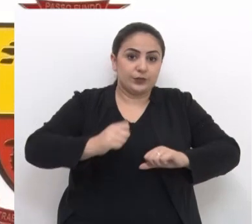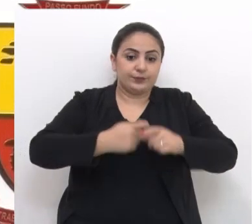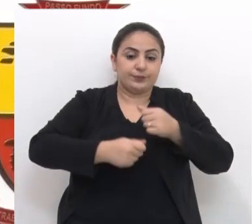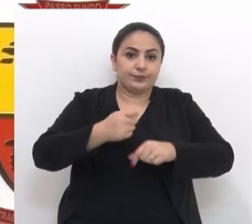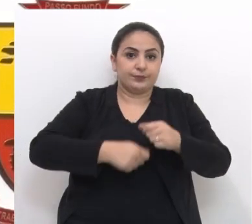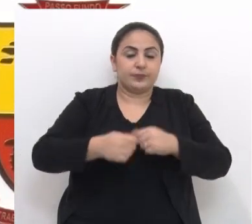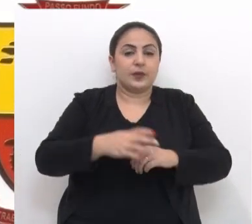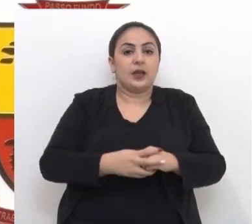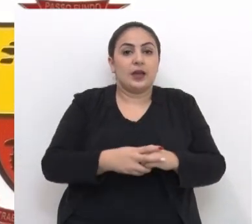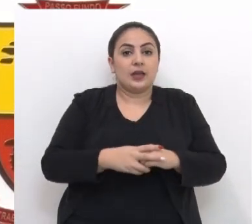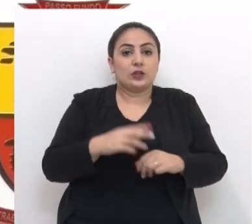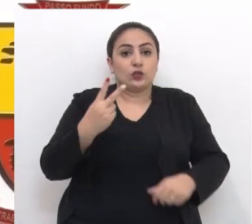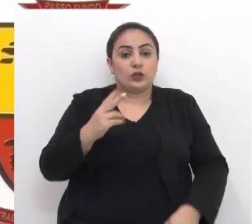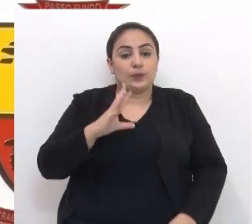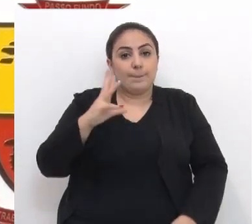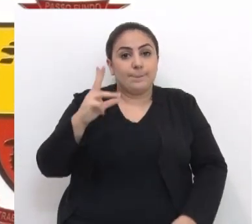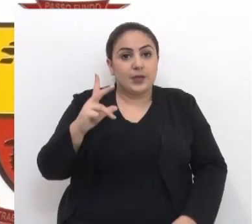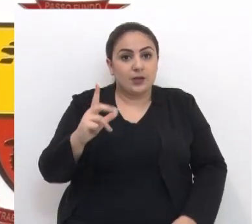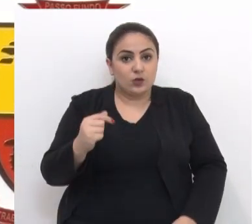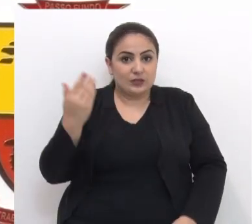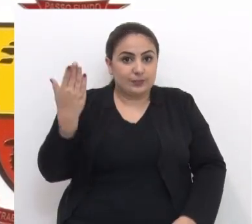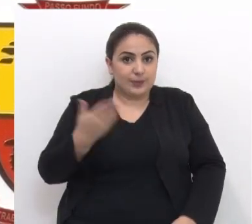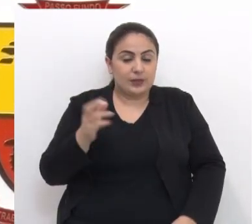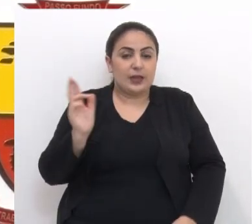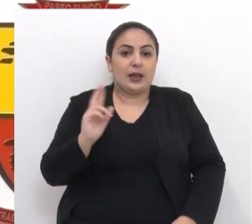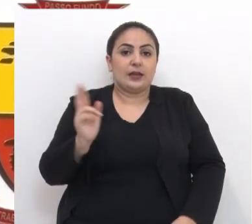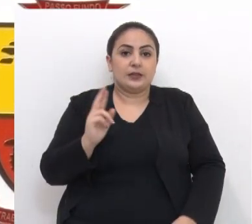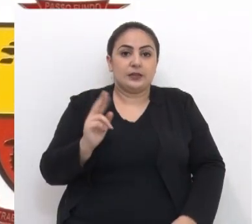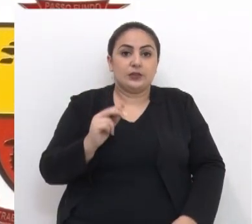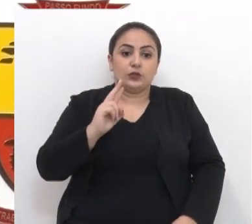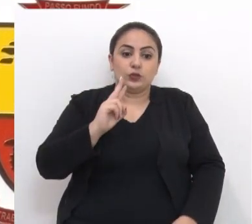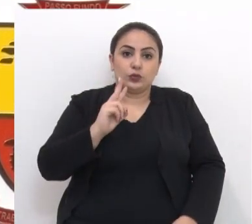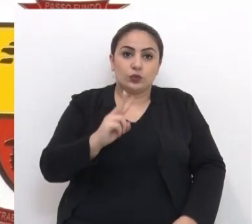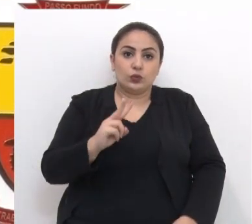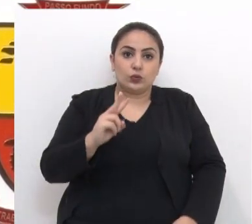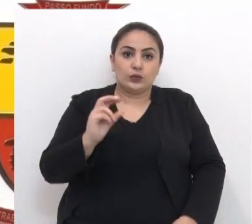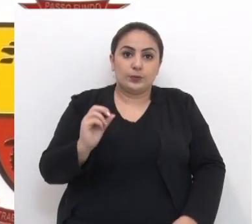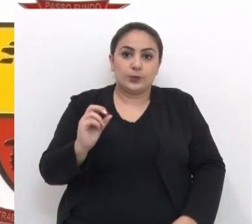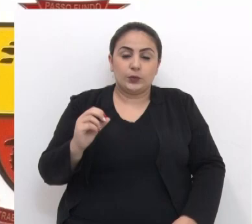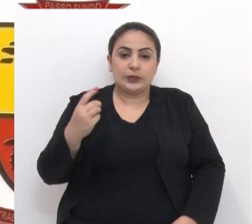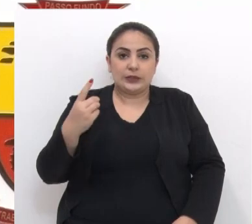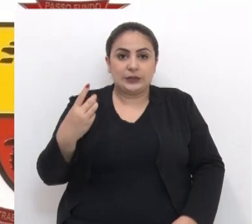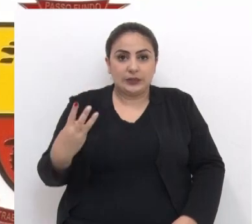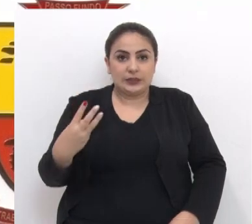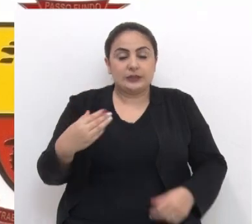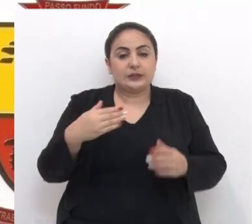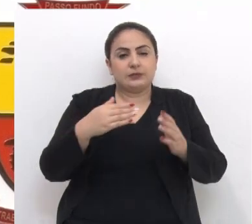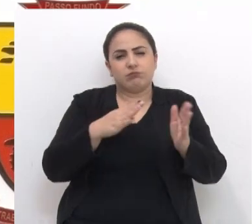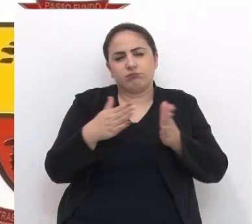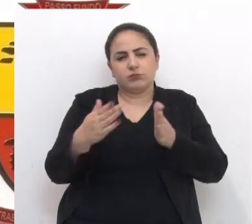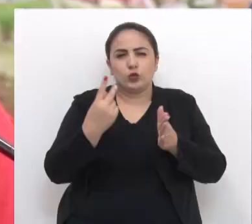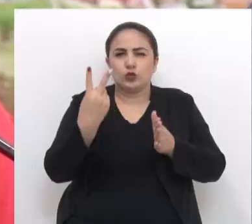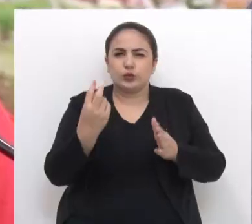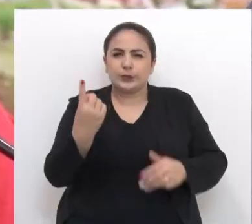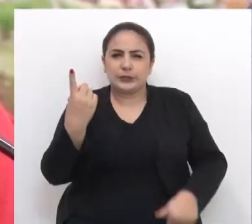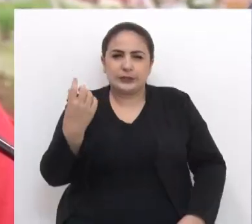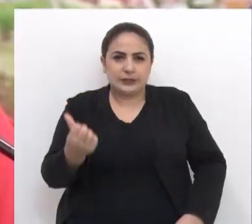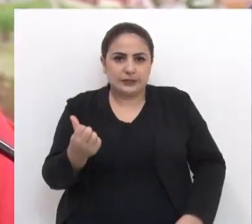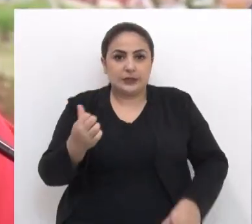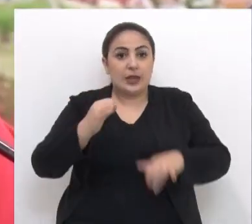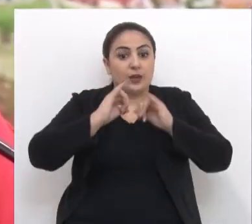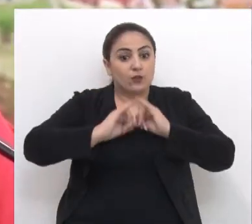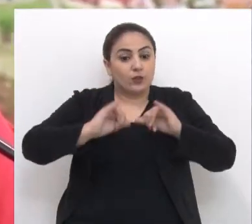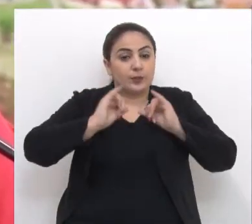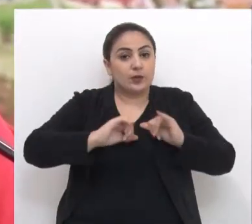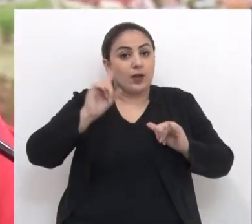O número chega aos 2,5 bilhões de reais entre 2013 e 2016. Porém,